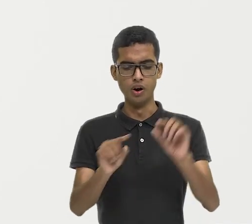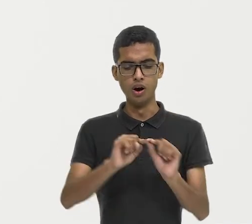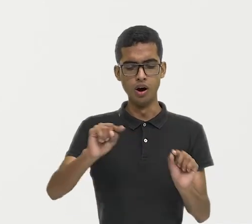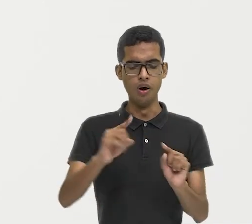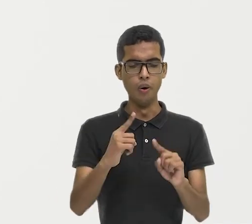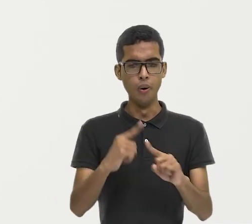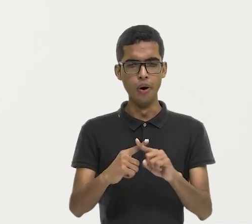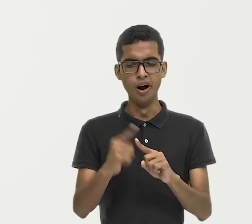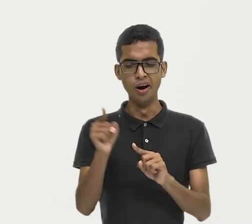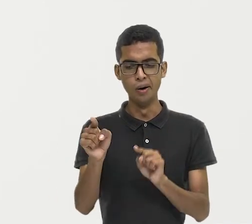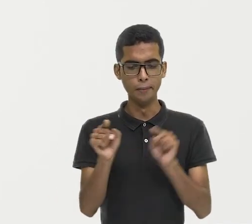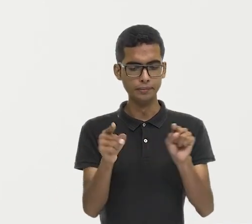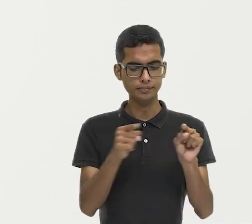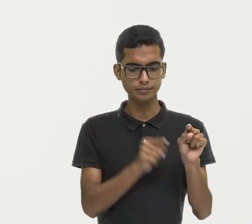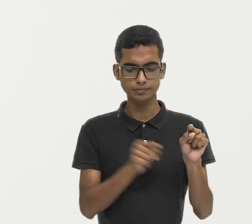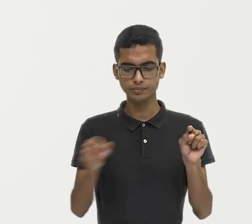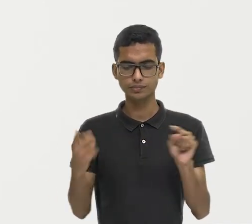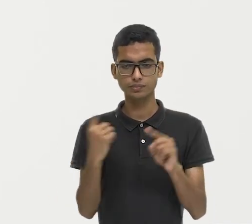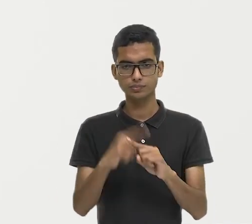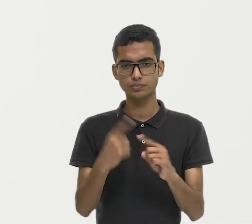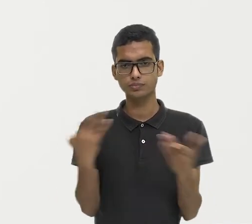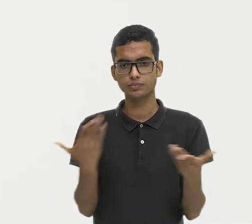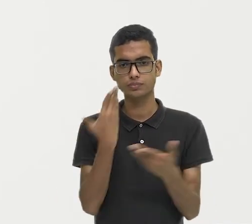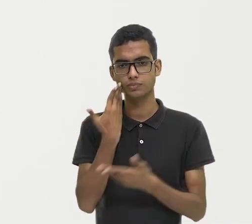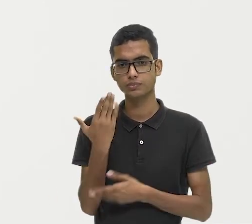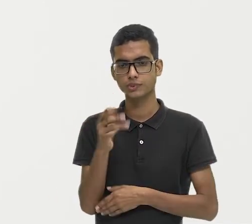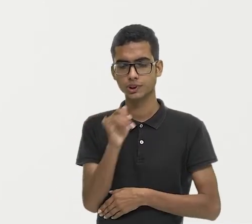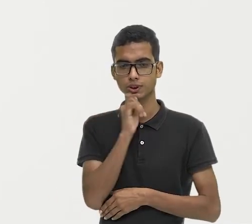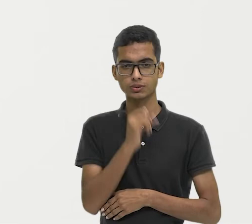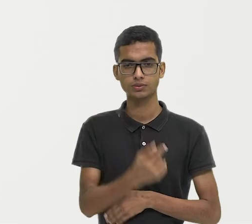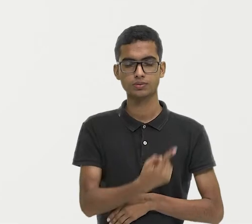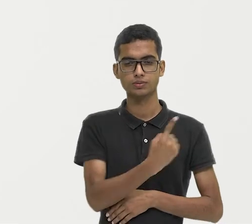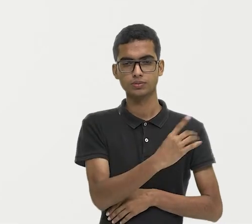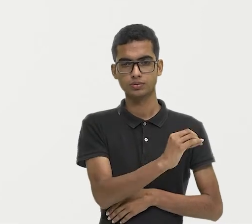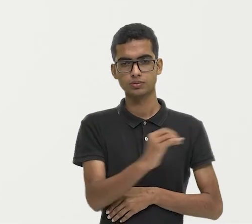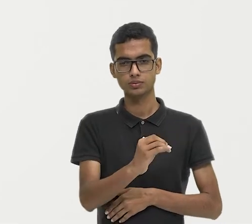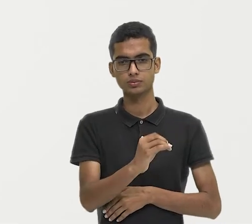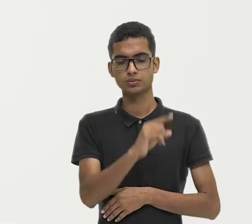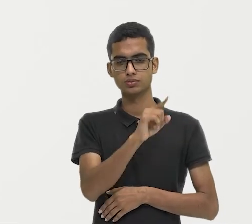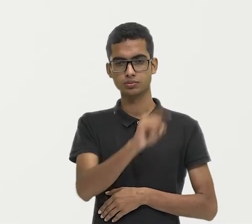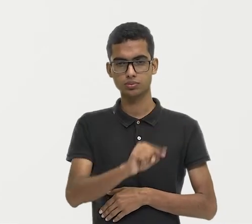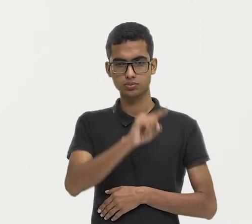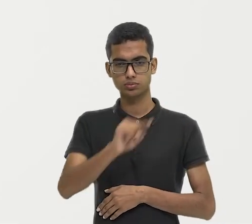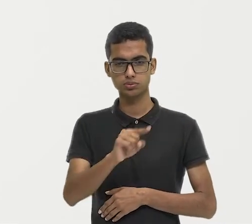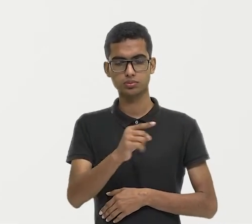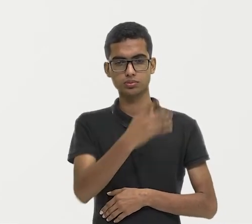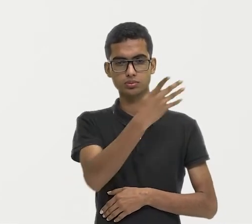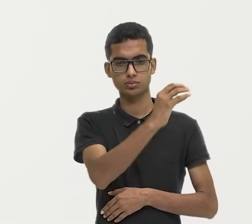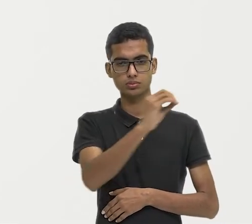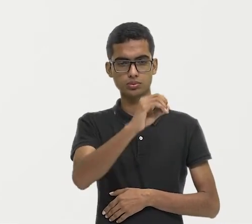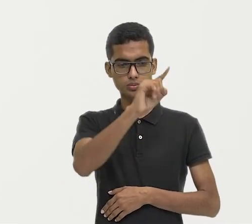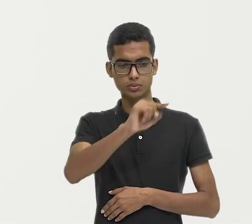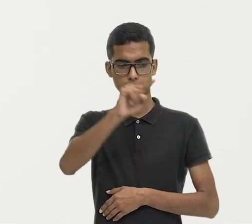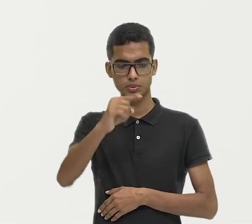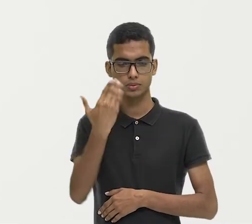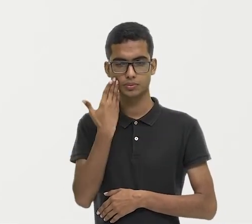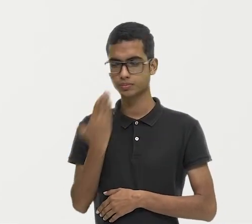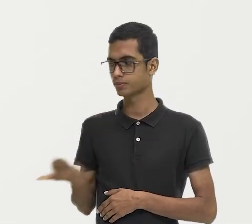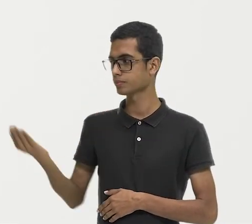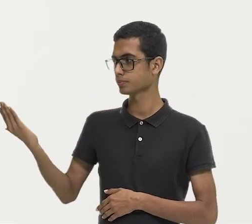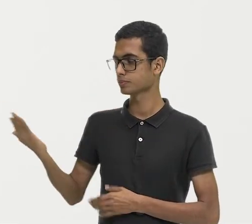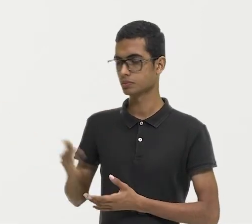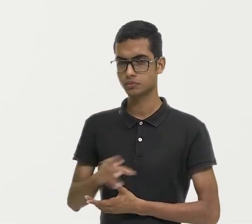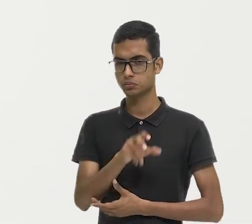na horizontal. Dessa maneira, então, reparem, eu posso cortar 2 zeros de cima, aliás, de baixo, com os 2 zeros